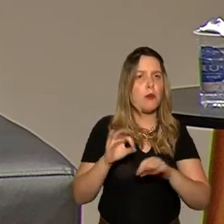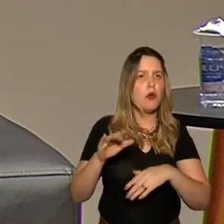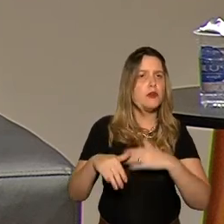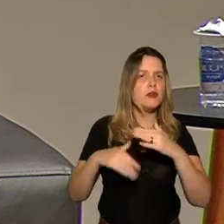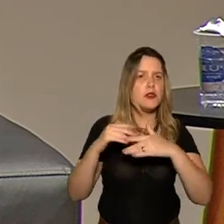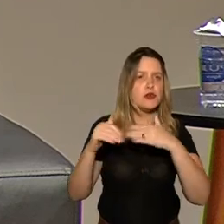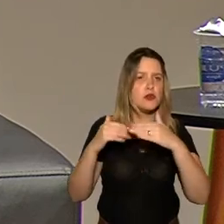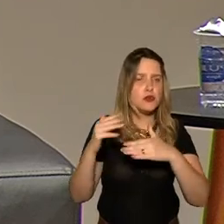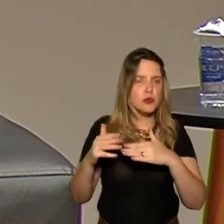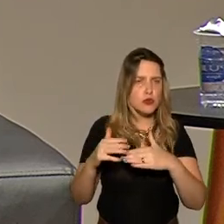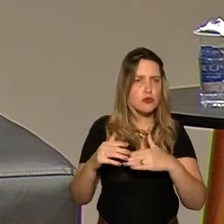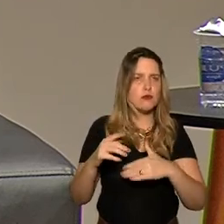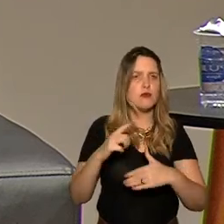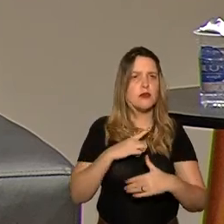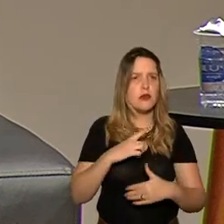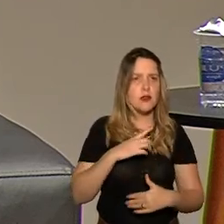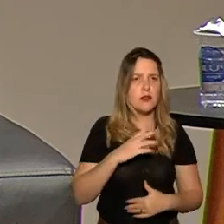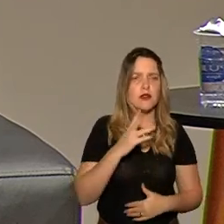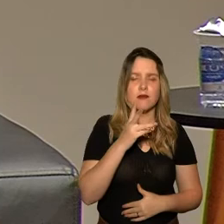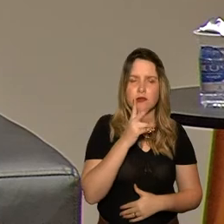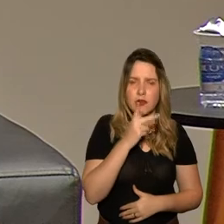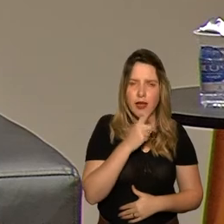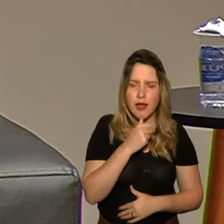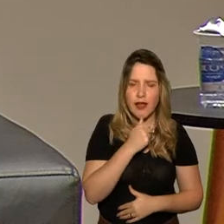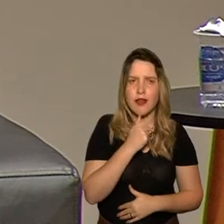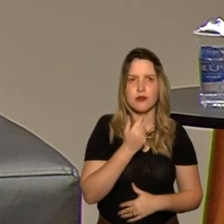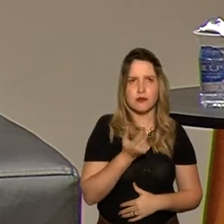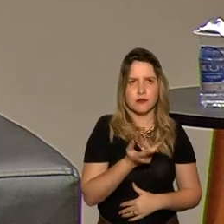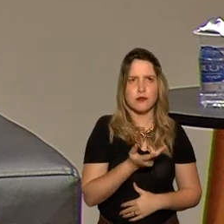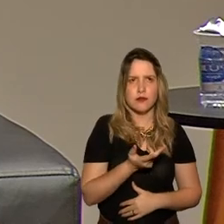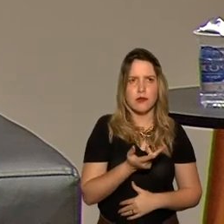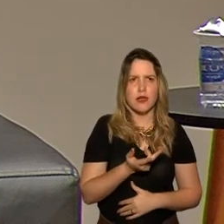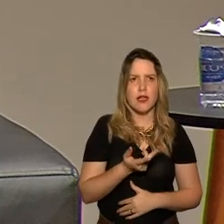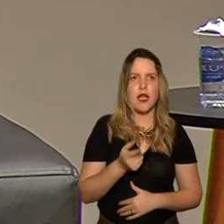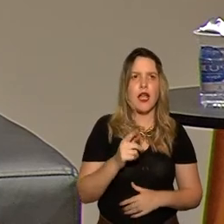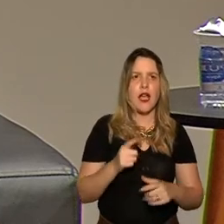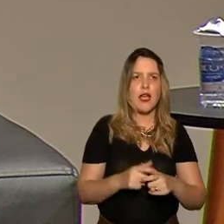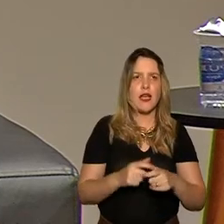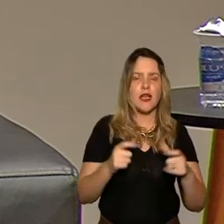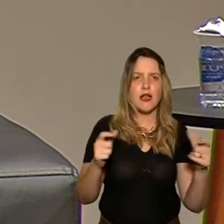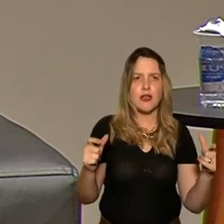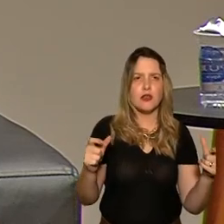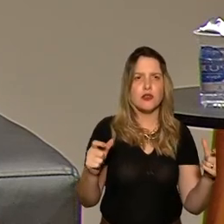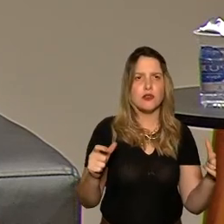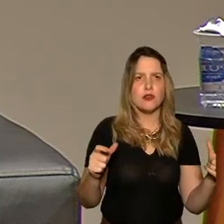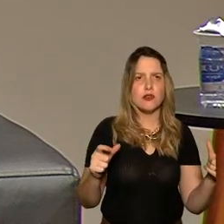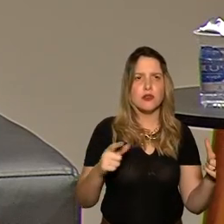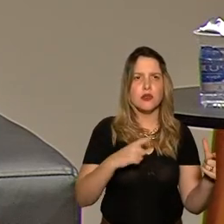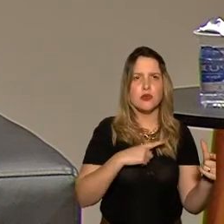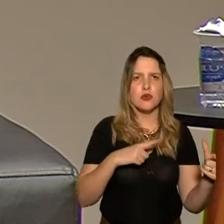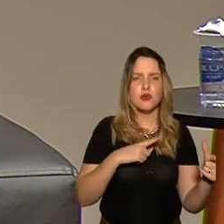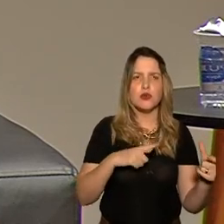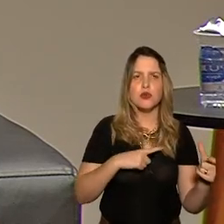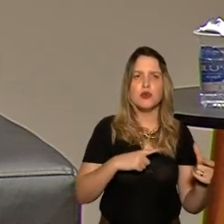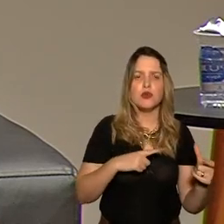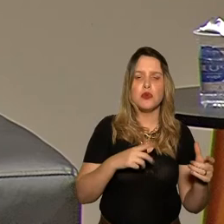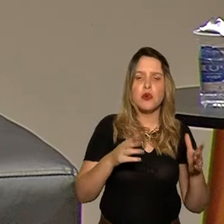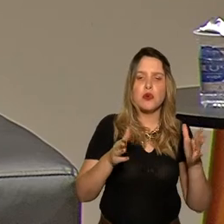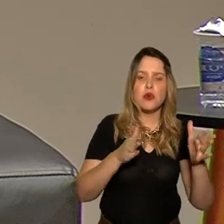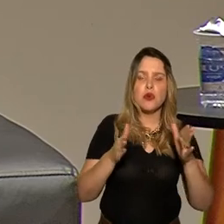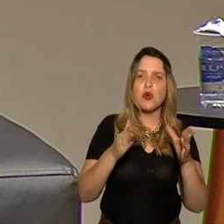eu desenvolvi durante a pesquisa de Mestrado entre 2015 e 2017 em que eu me despus